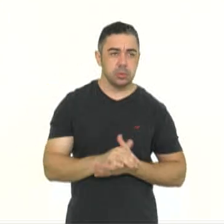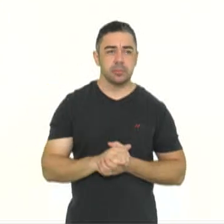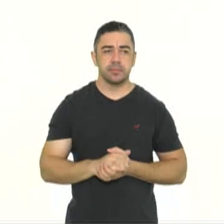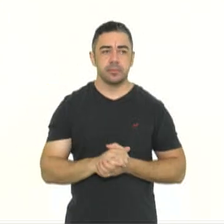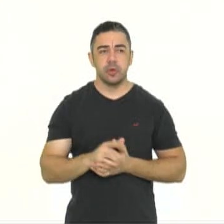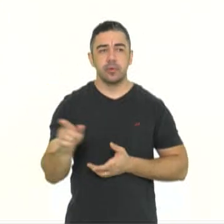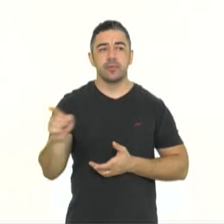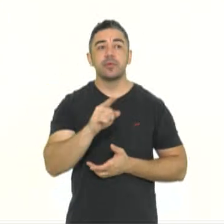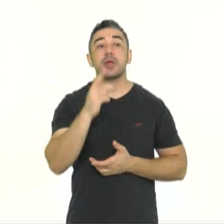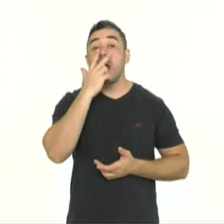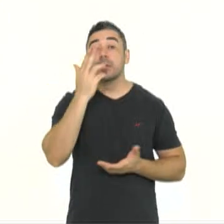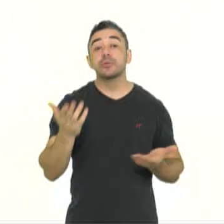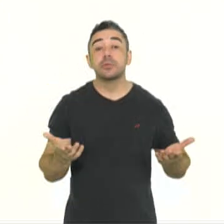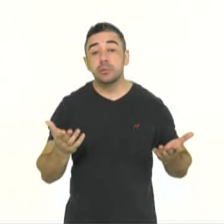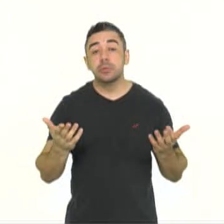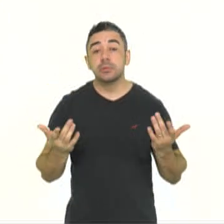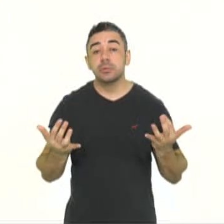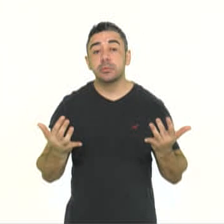O que que vocês acham, galerinha?